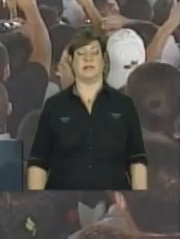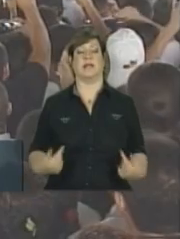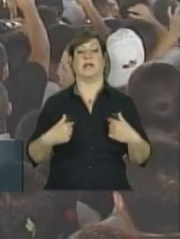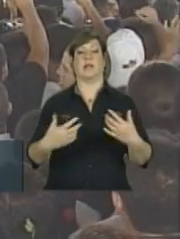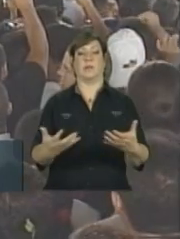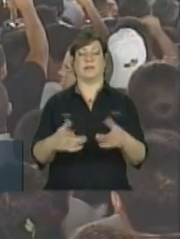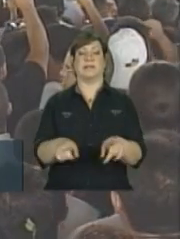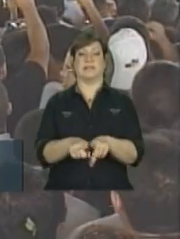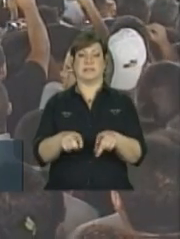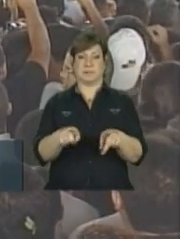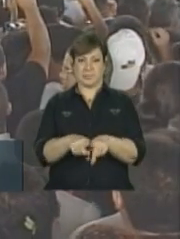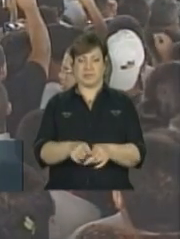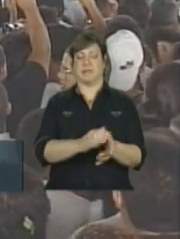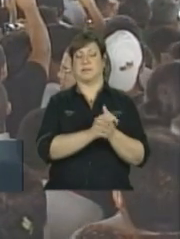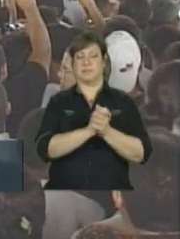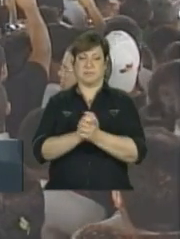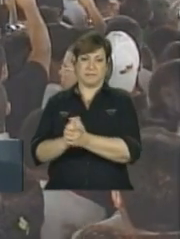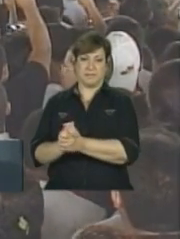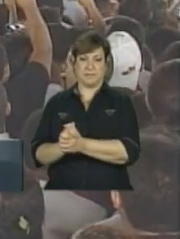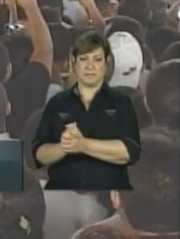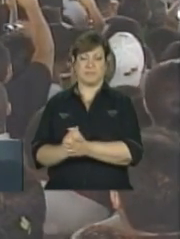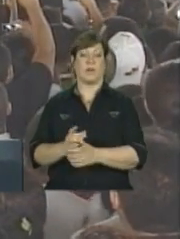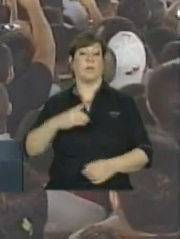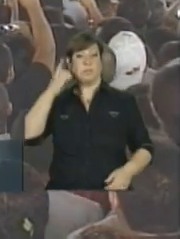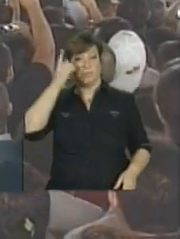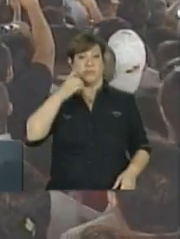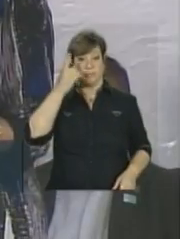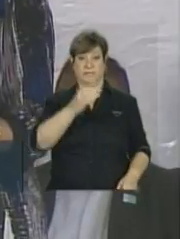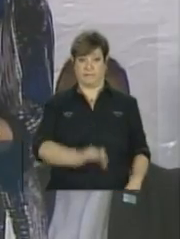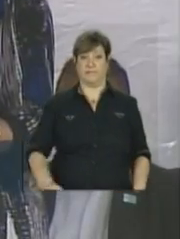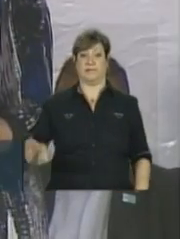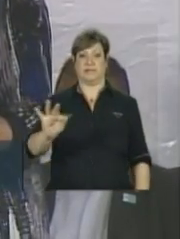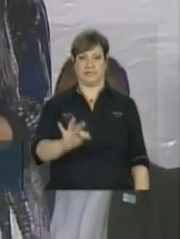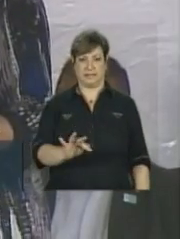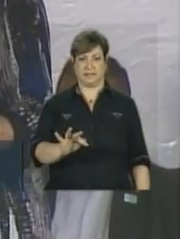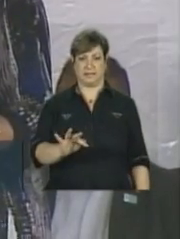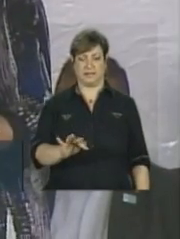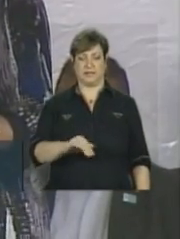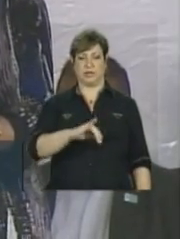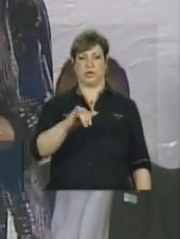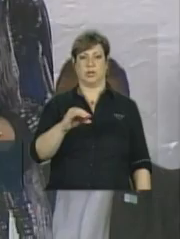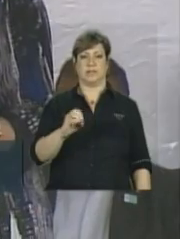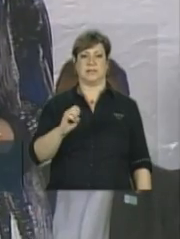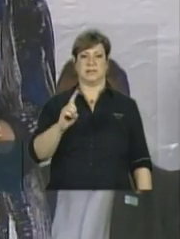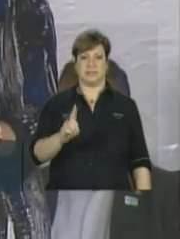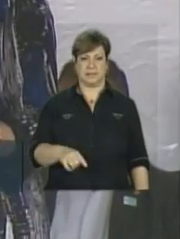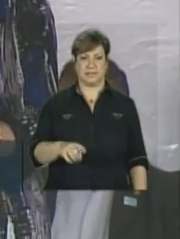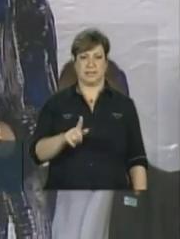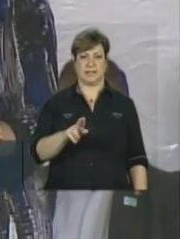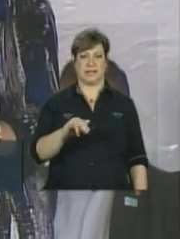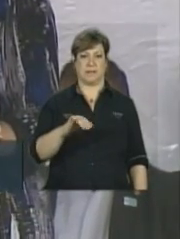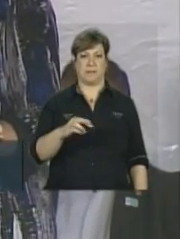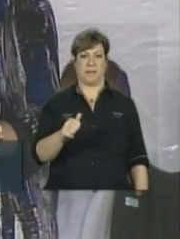Queria também cumprimentar os deputados federais, José